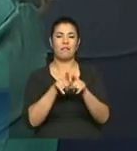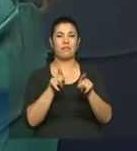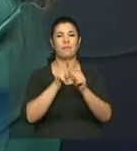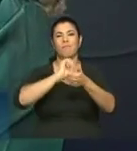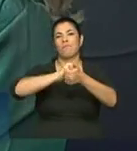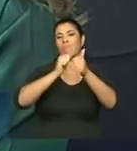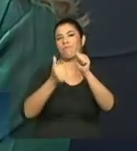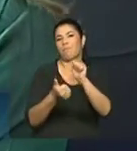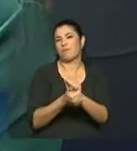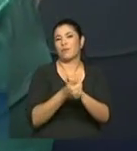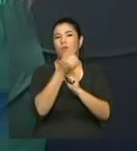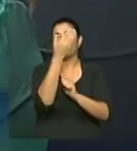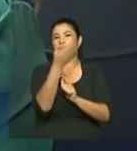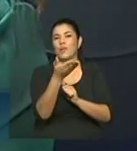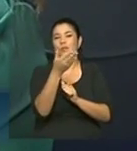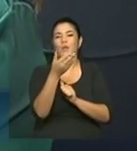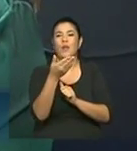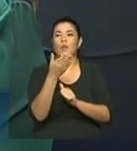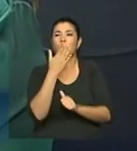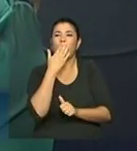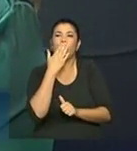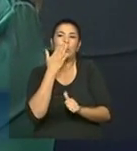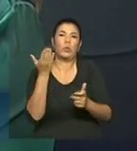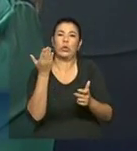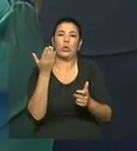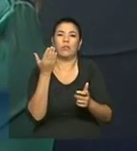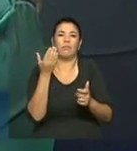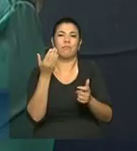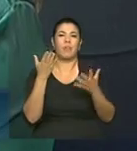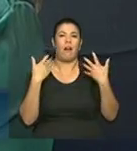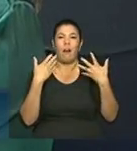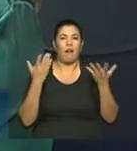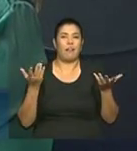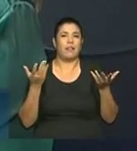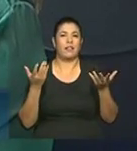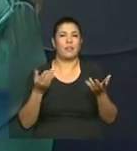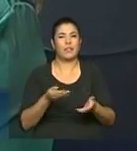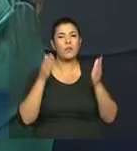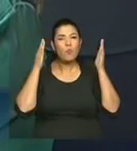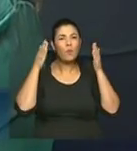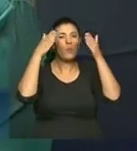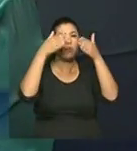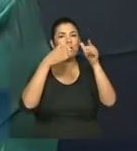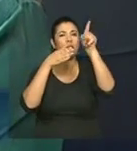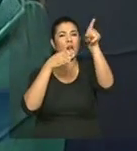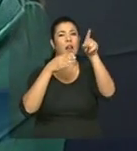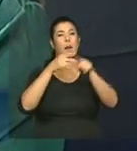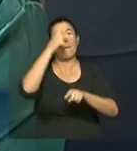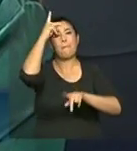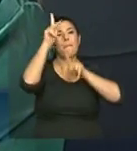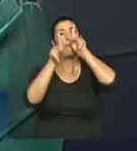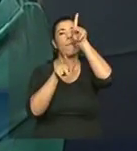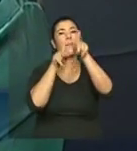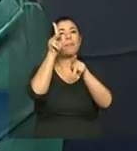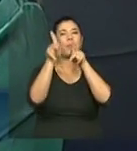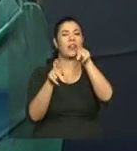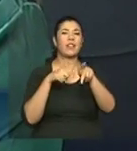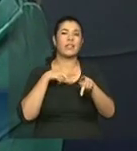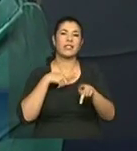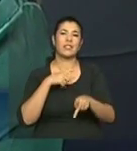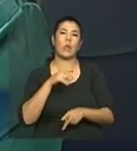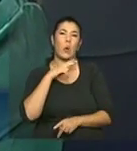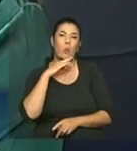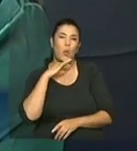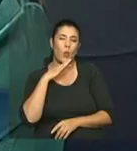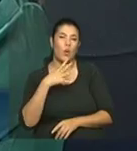mais ou menos a determinados climas. Mas a concentração, vamos dizer, de populações em condição mais